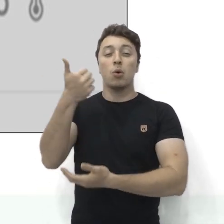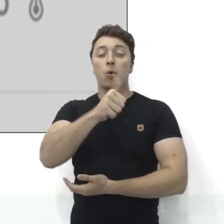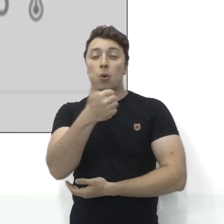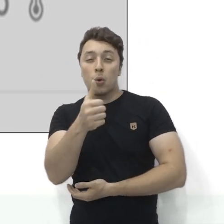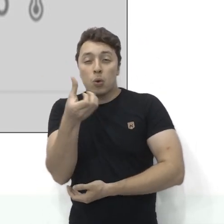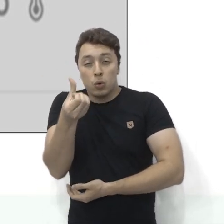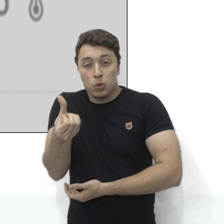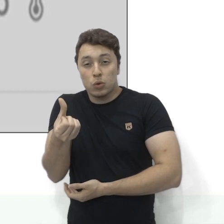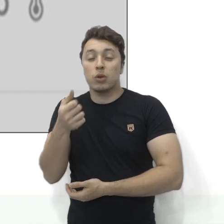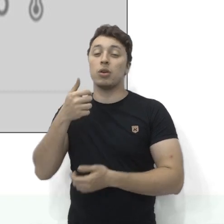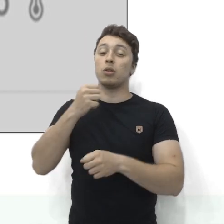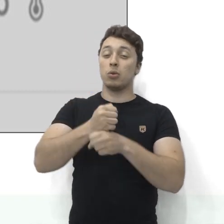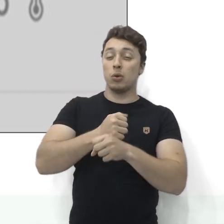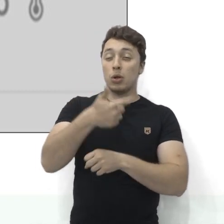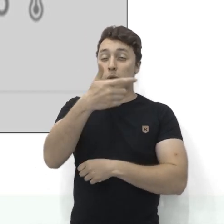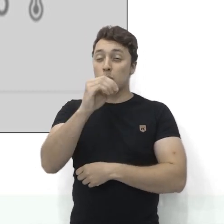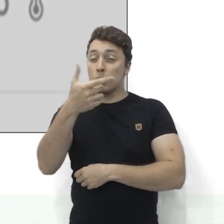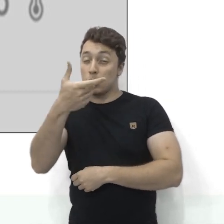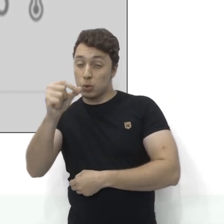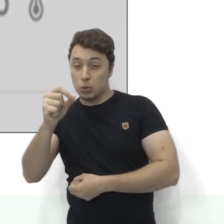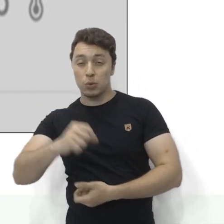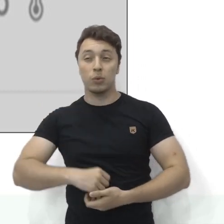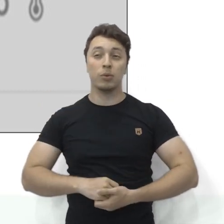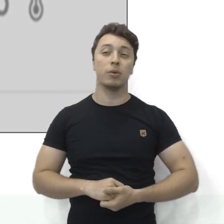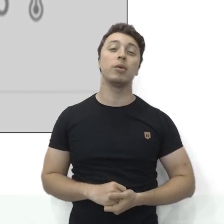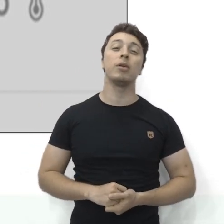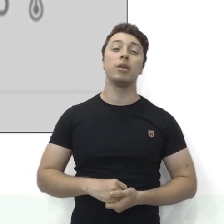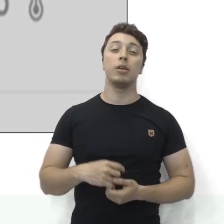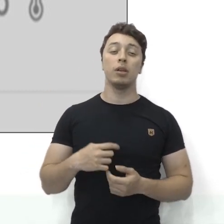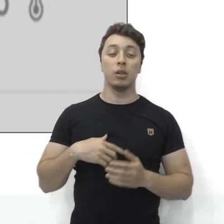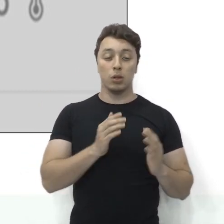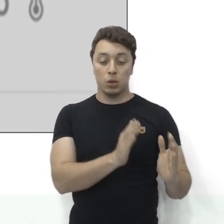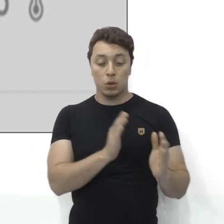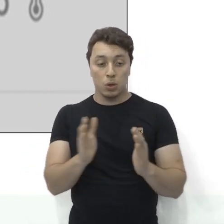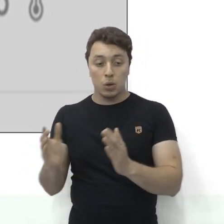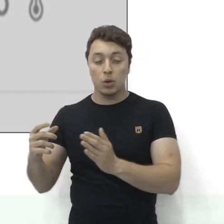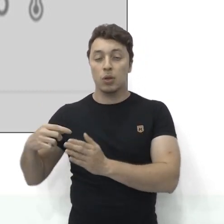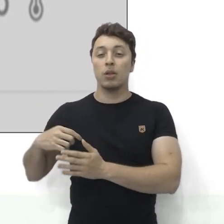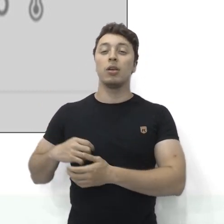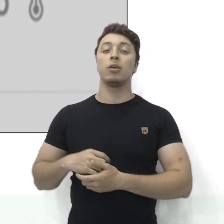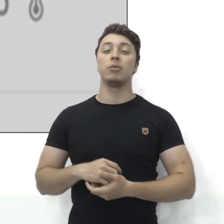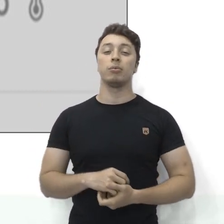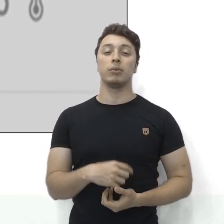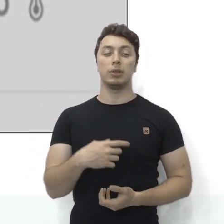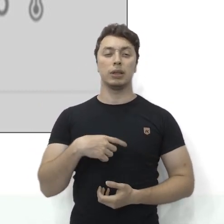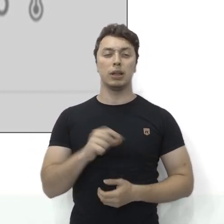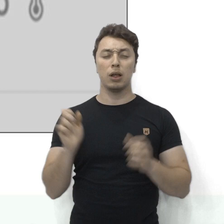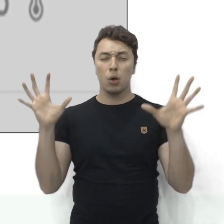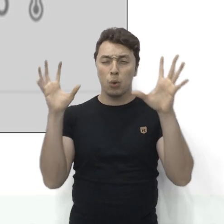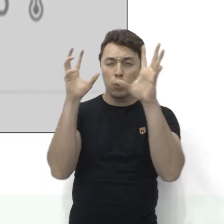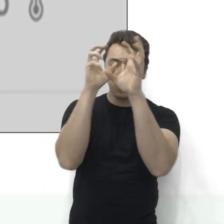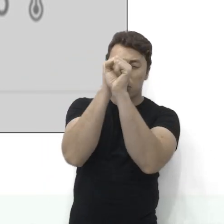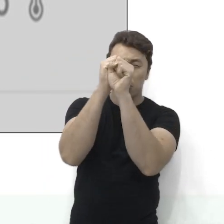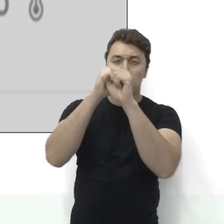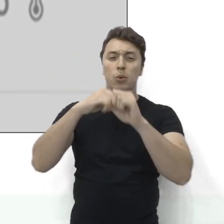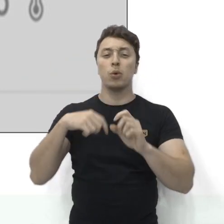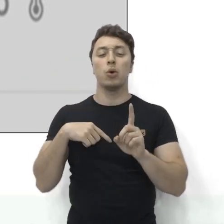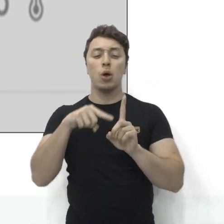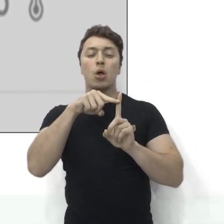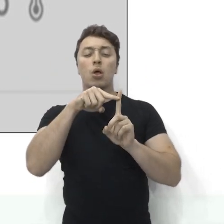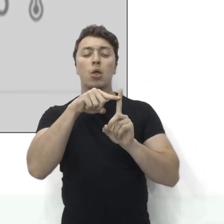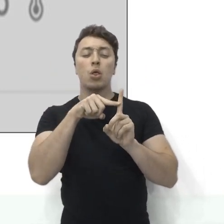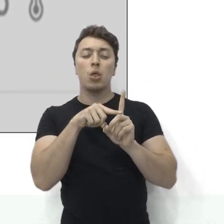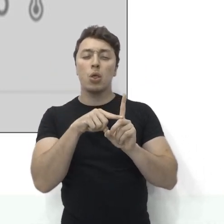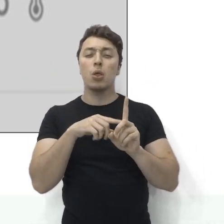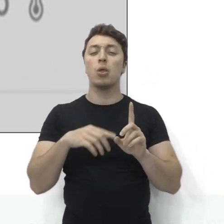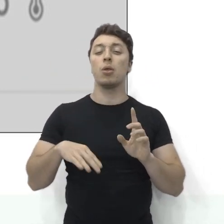11/6/2020. Períodos curtos de abertura intercalados com períodos de nebulosidade. A temperatura mínima foi de